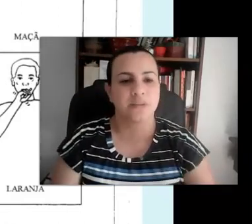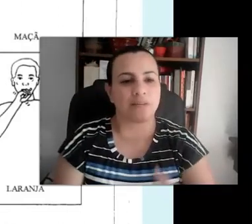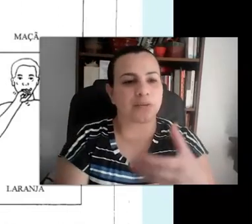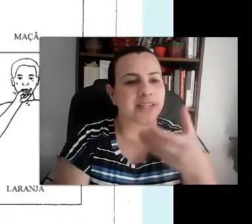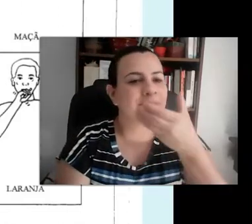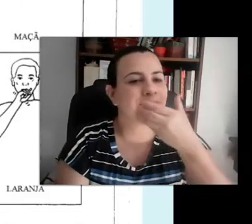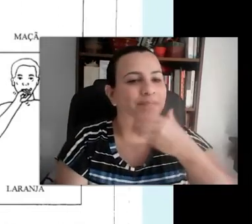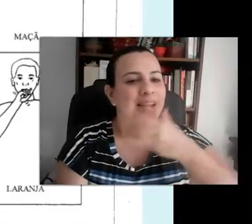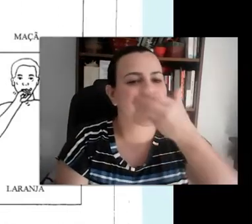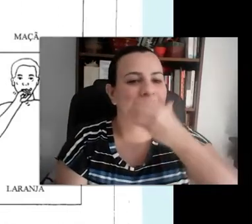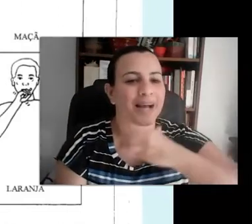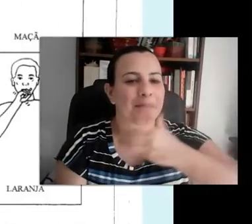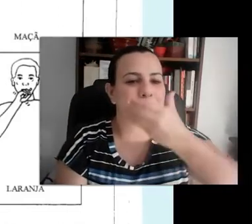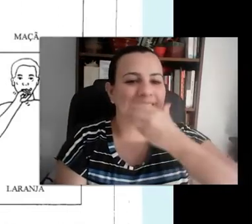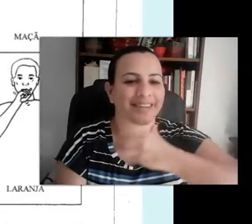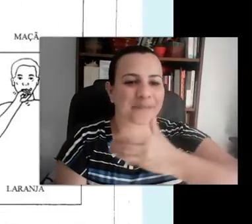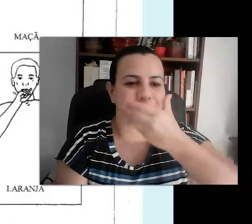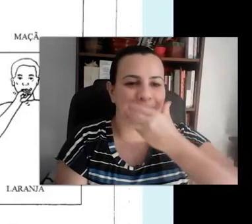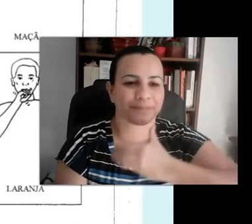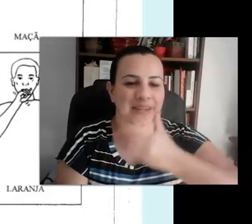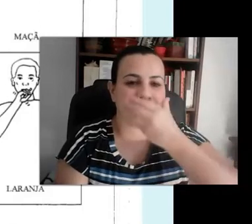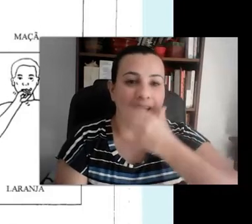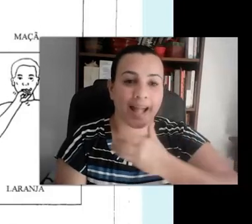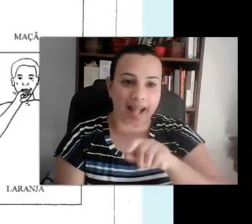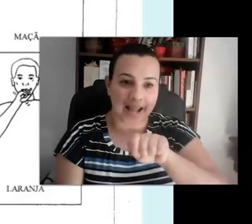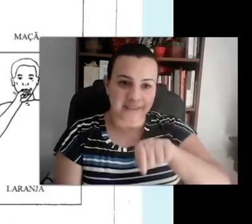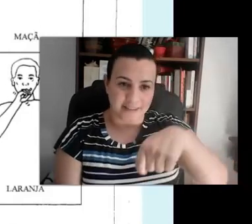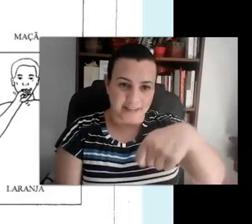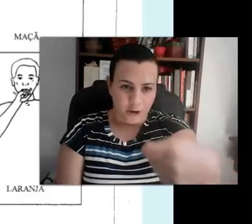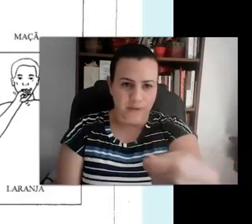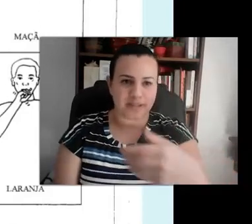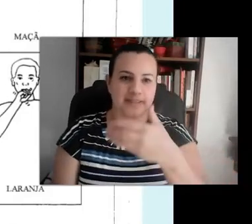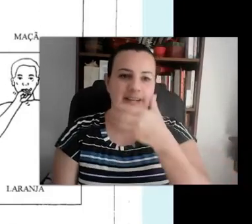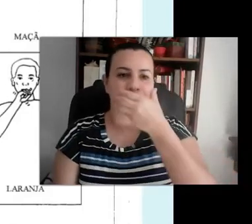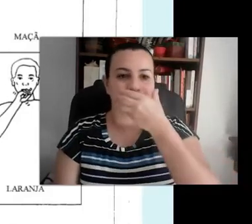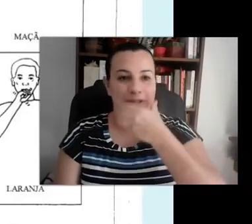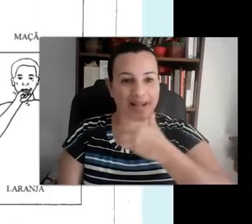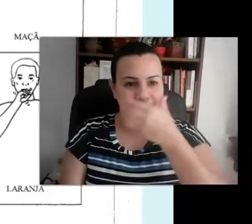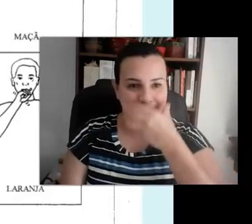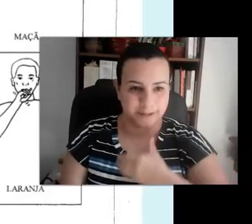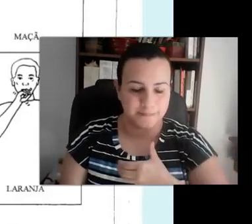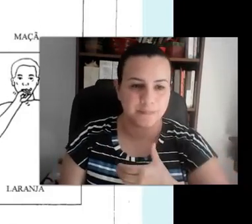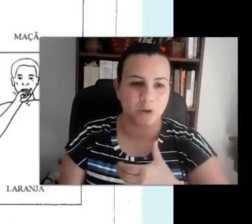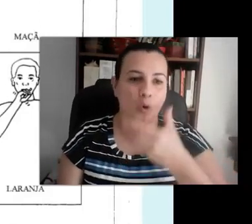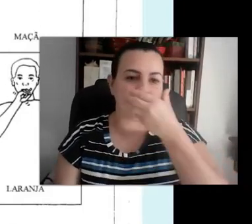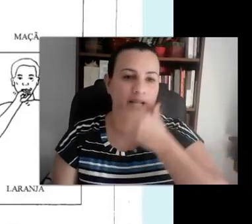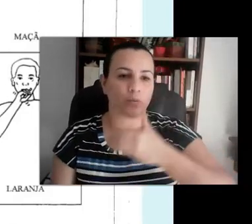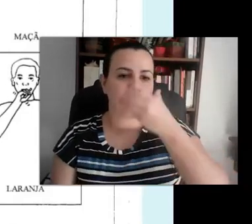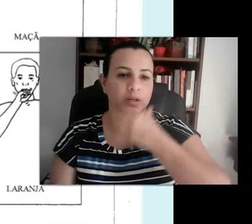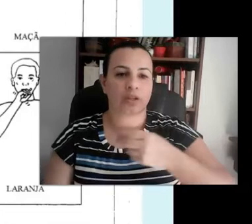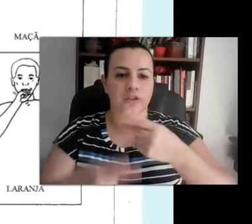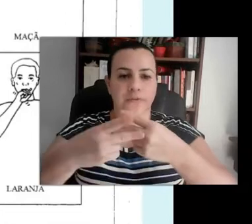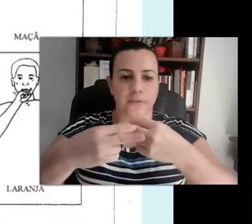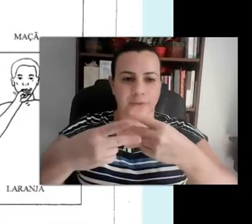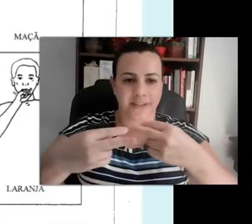A segunda fruta, maçã. Esse sinal pode ser de maçã, ou